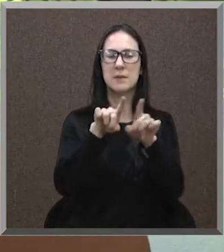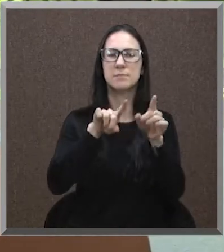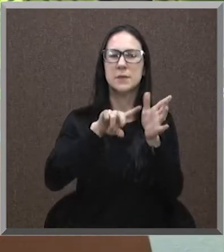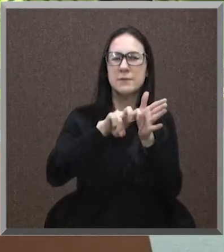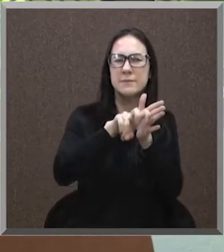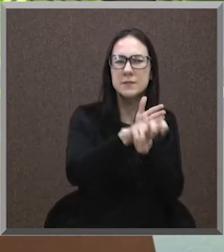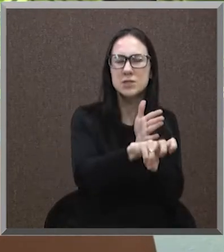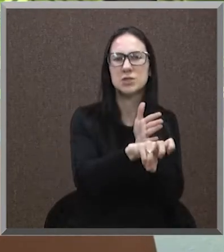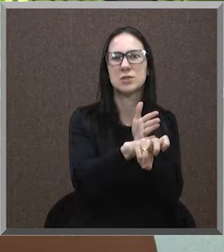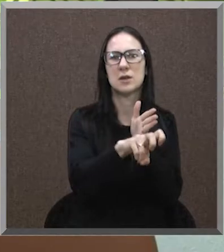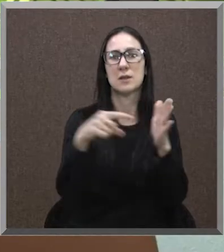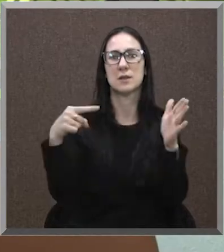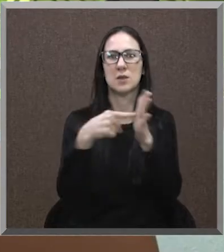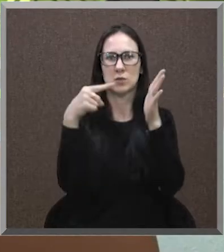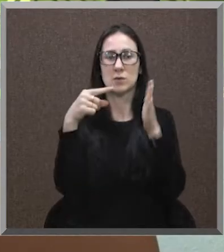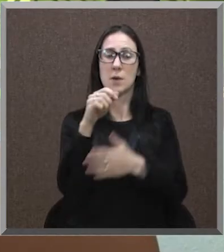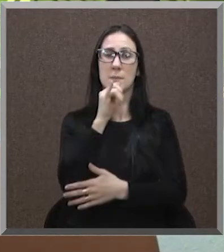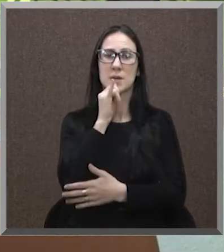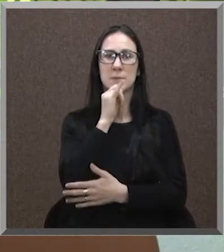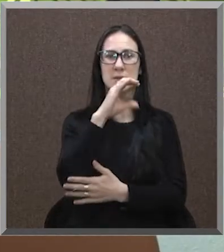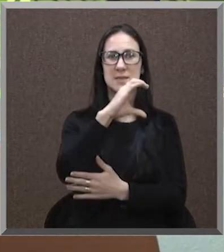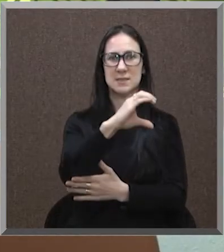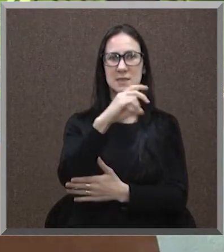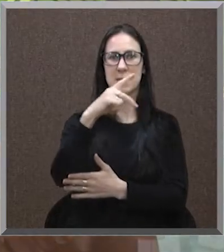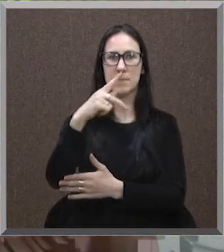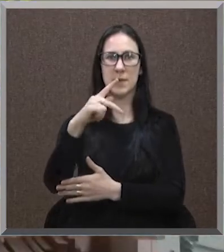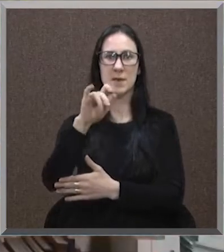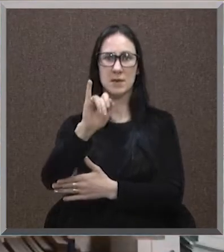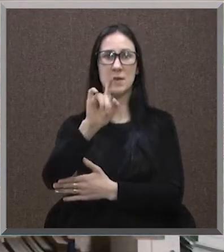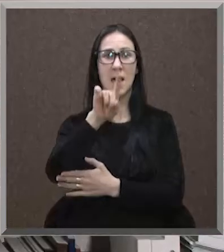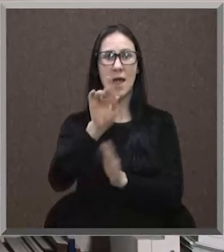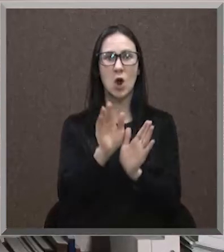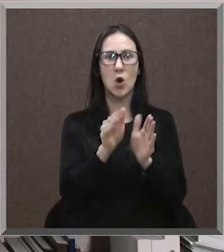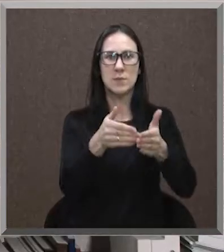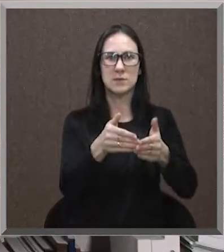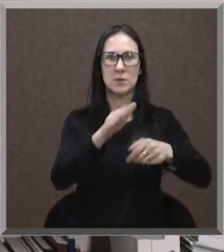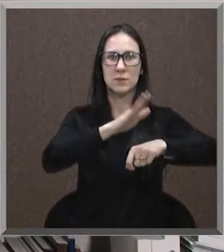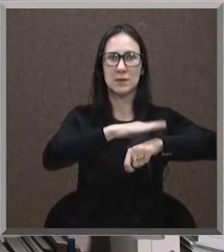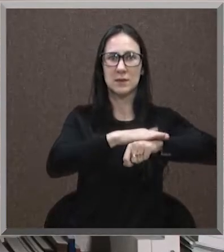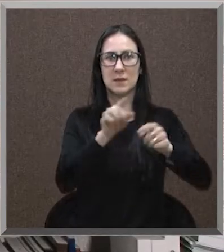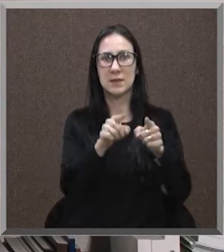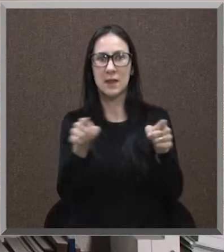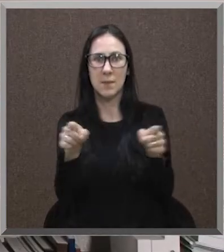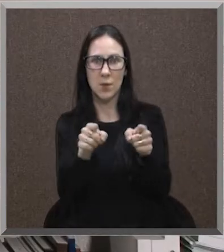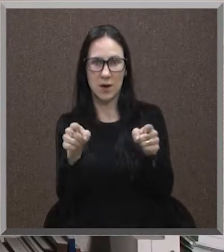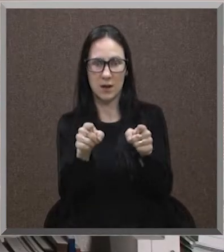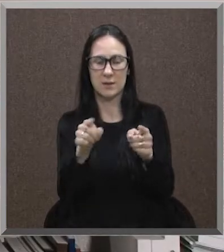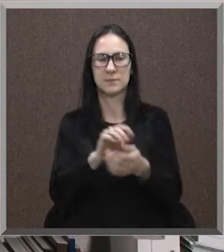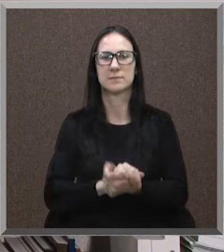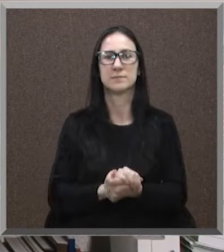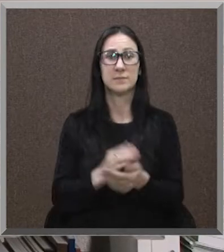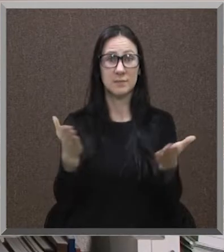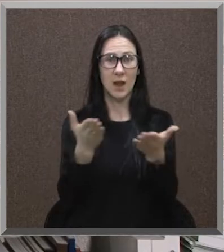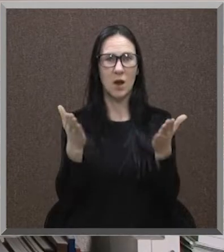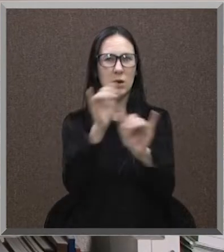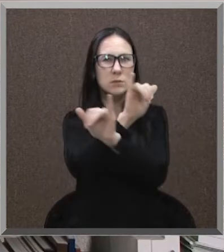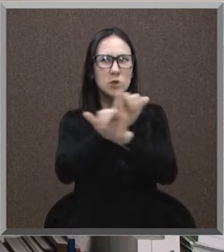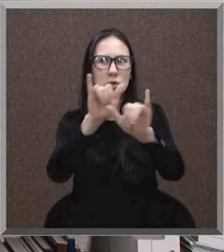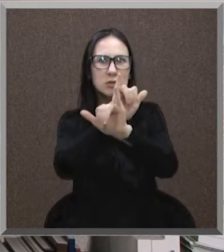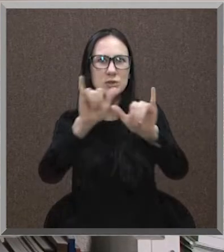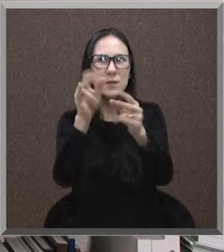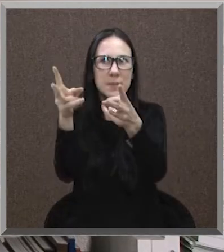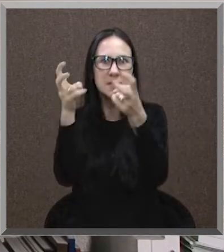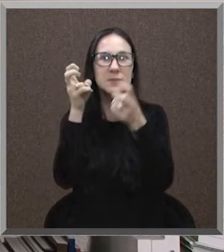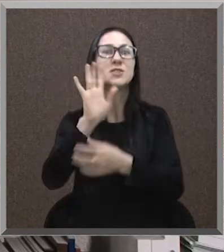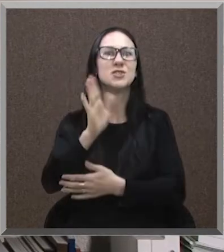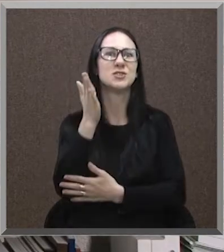exemplo, Comissão Parlamentar de Inquérito, é uma comissão temporária. Agora, quando você ver uma notícia sobre comissões, já está ligadinho